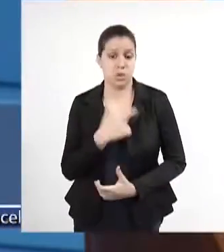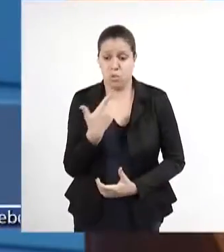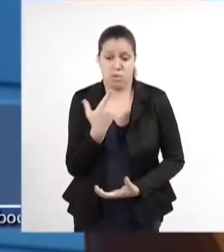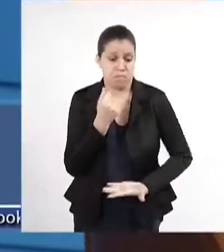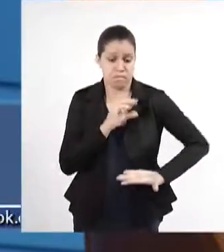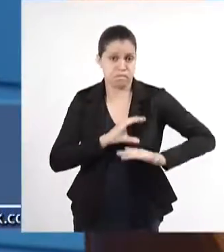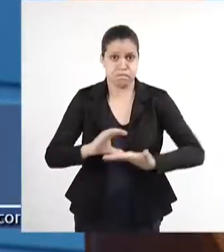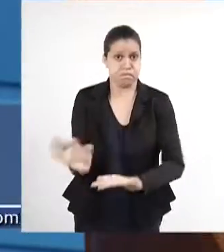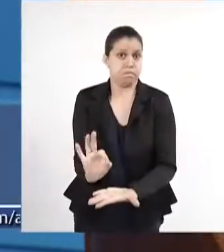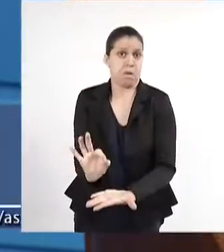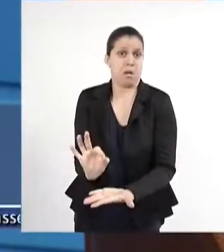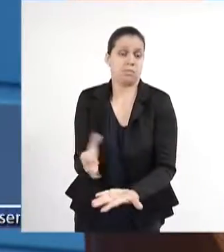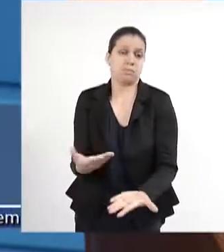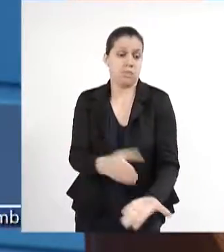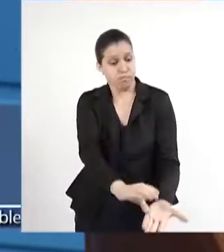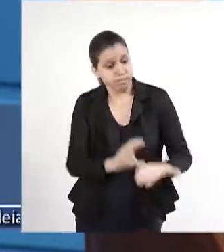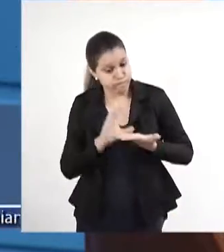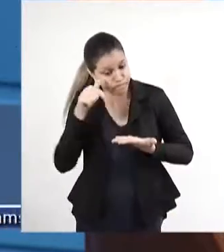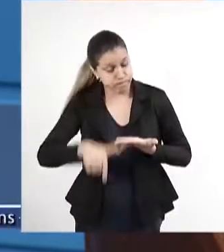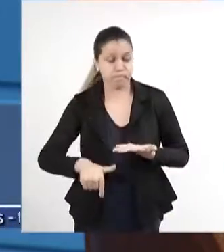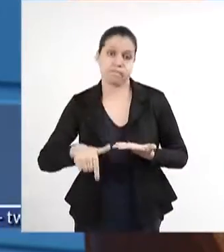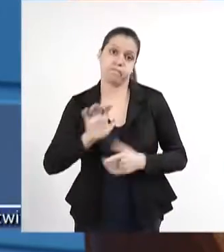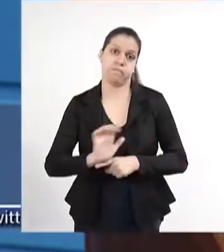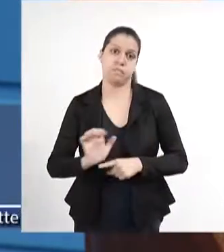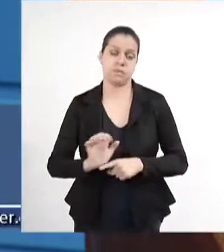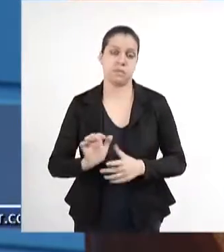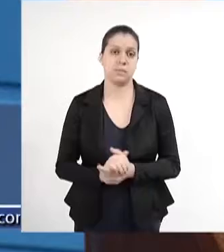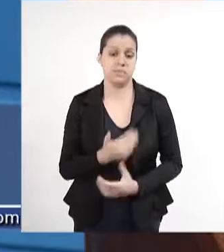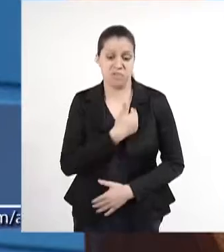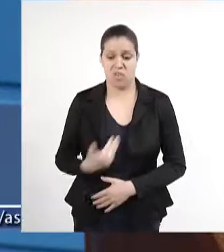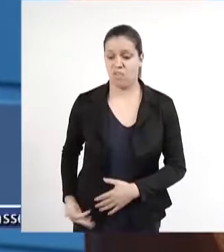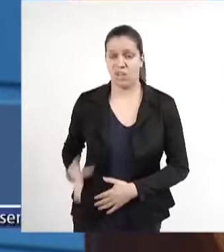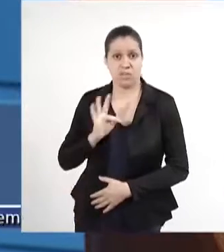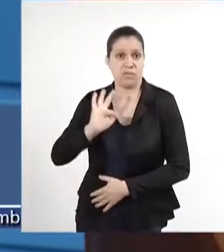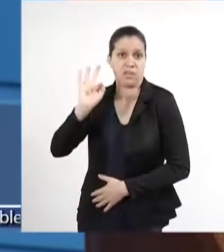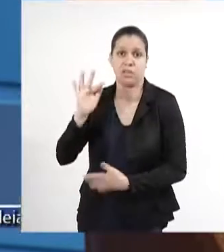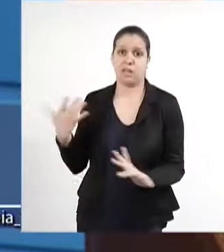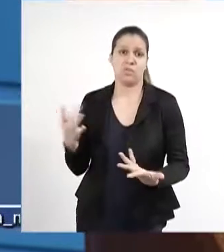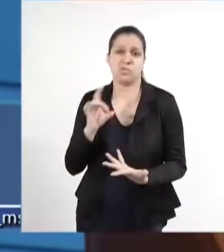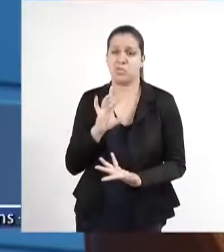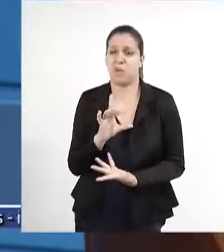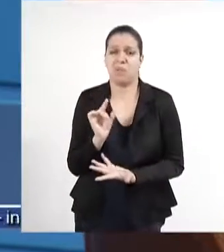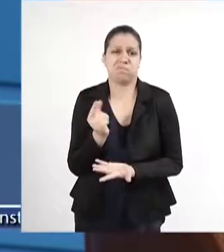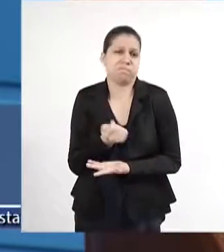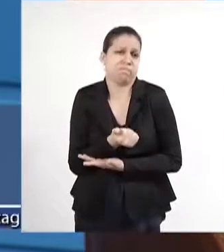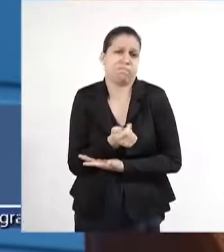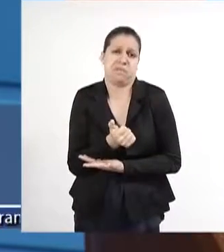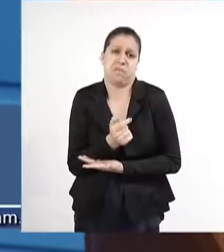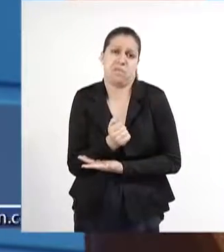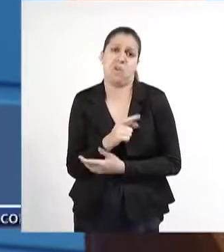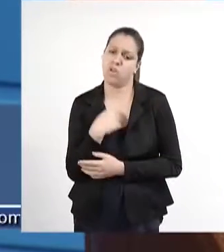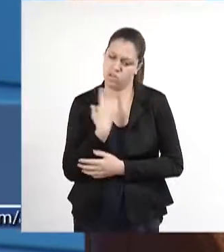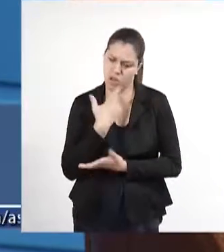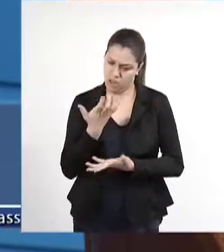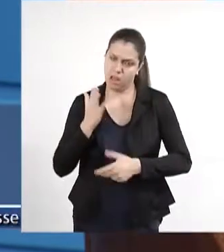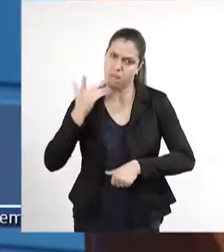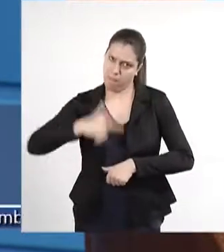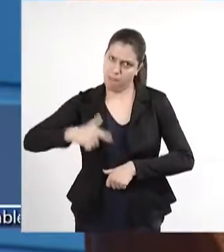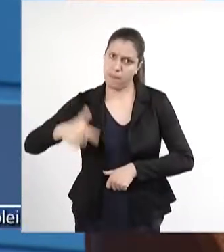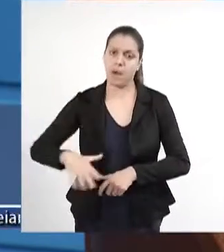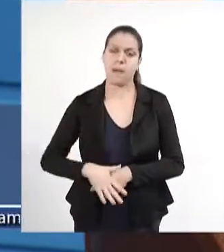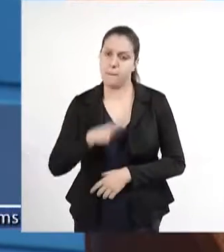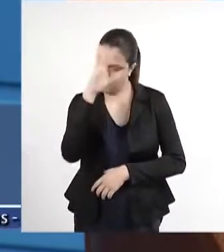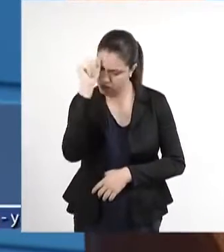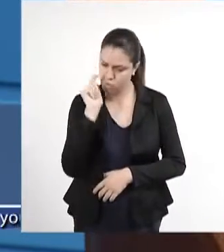recurso nenhum, praticamente do governo federal, a não ser recursos muito minguados, que a gente quer mais. A gente quer que o Mato Grosso do